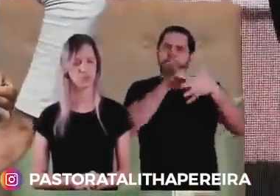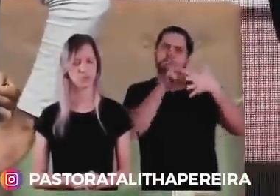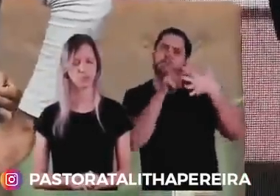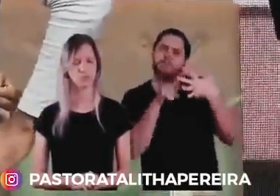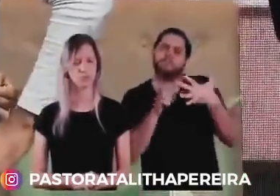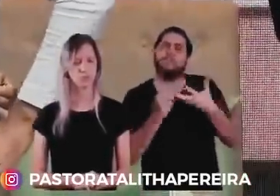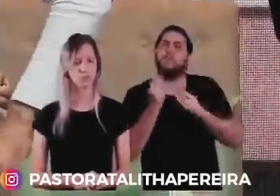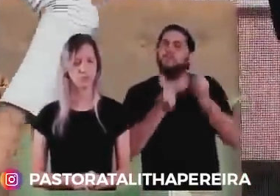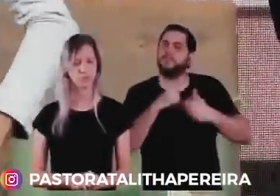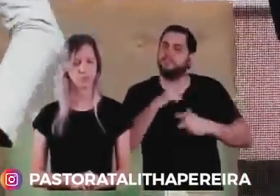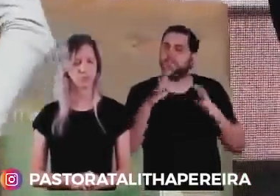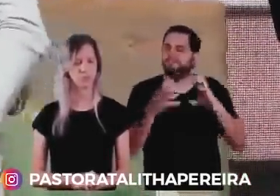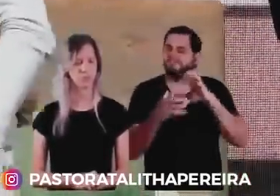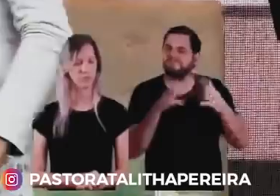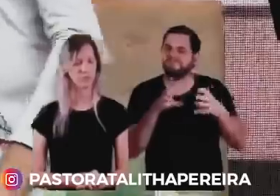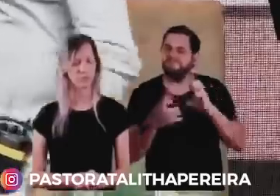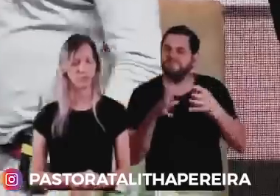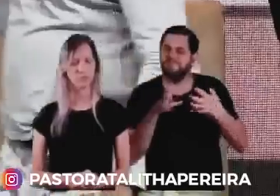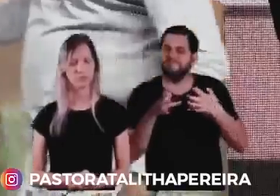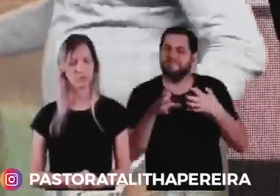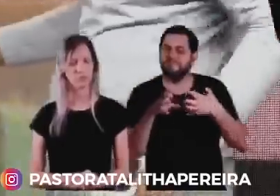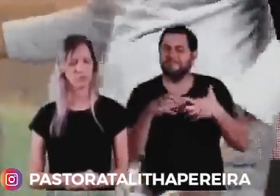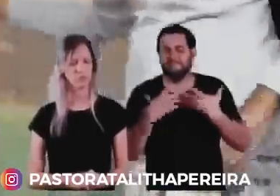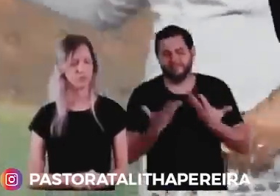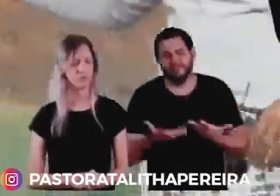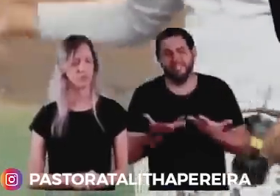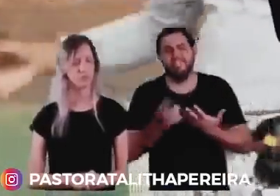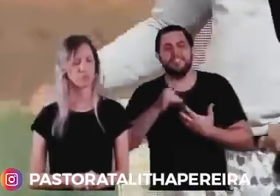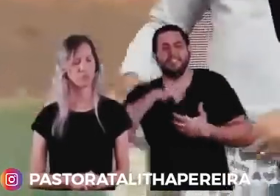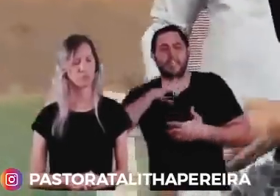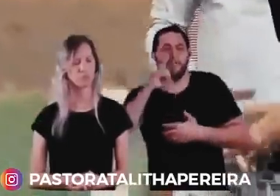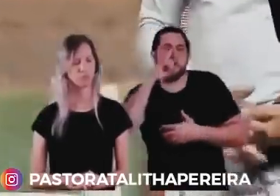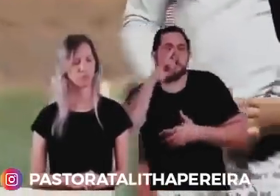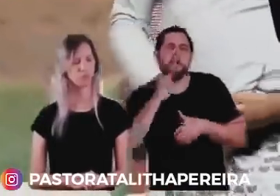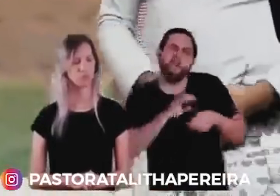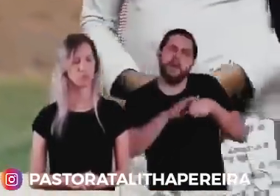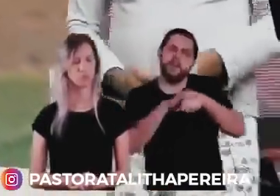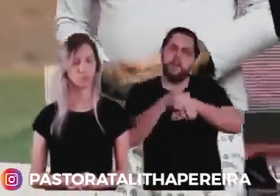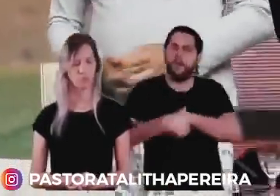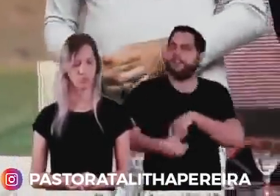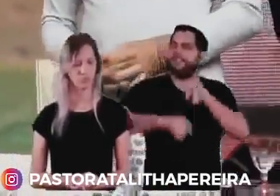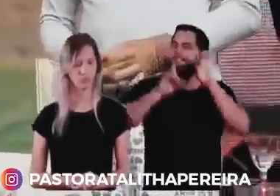pena? Colocar em risco uma noite?